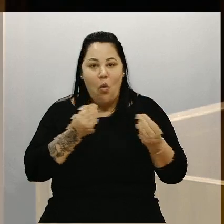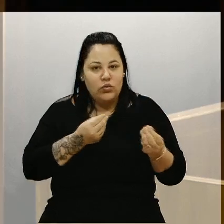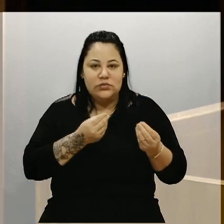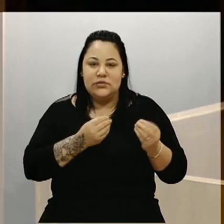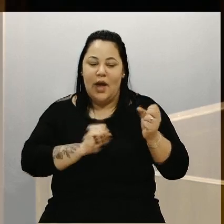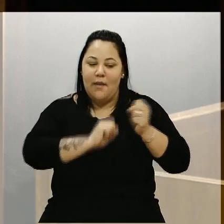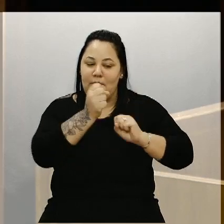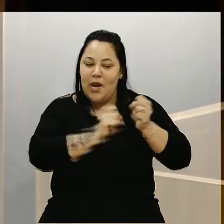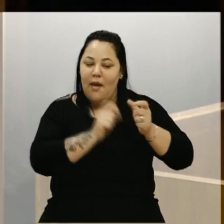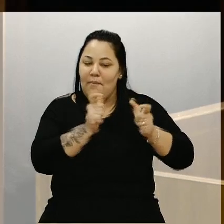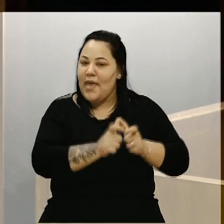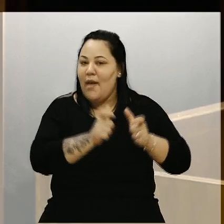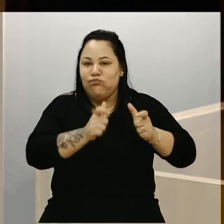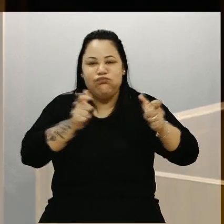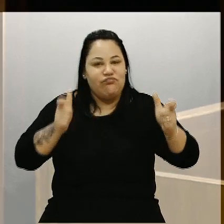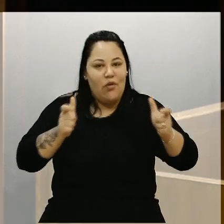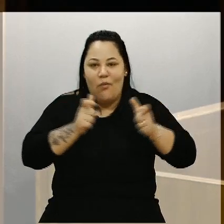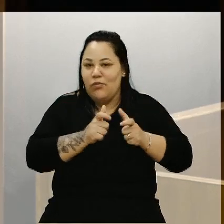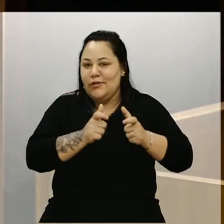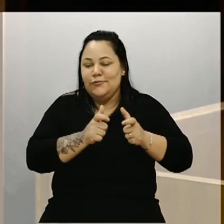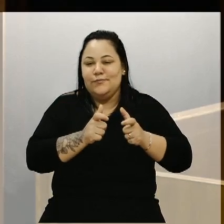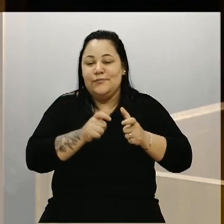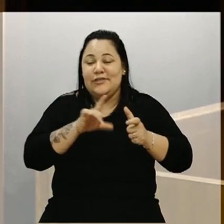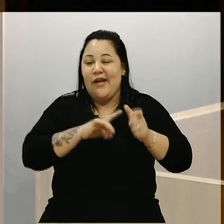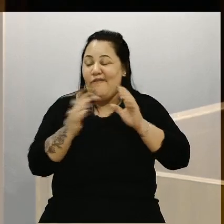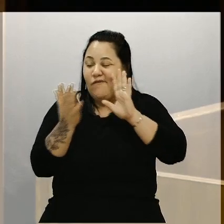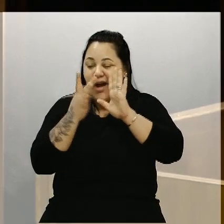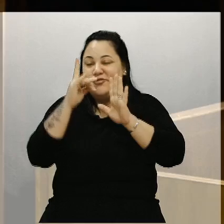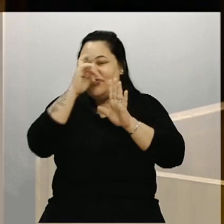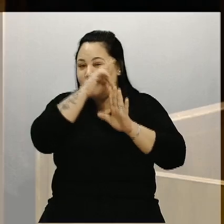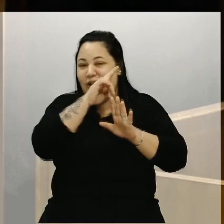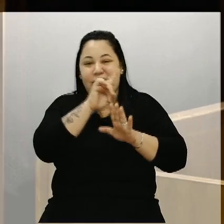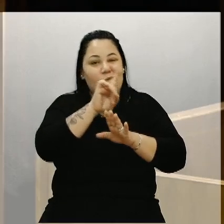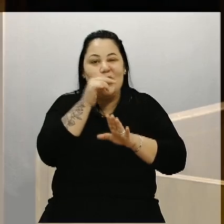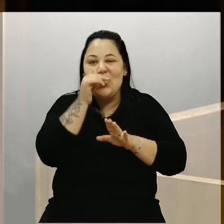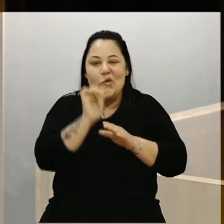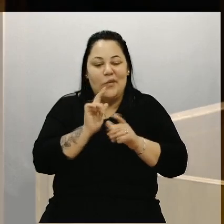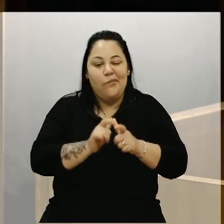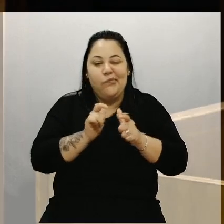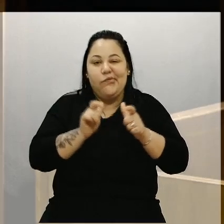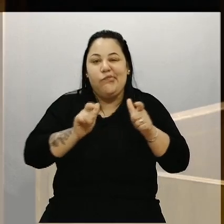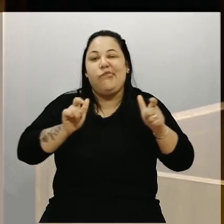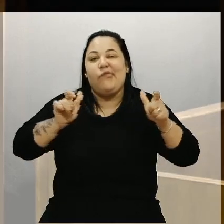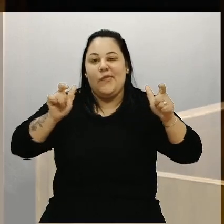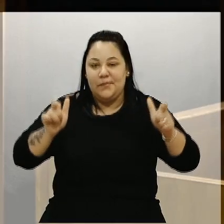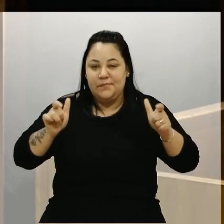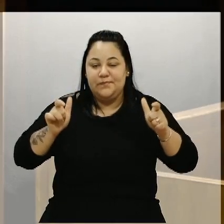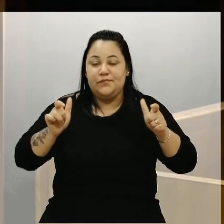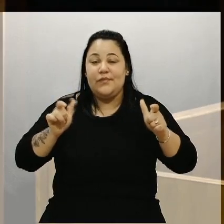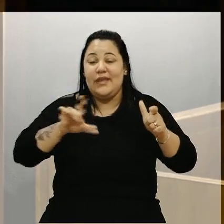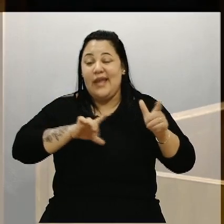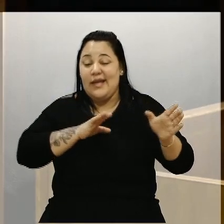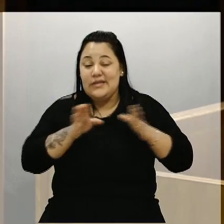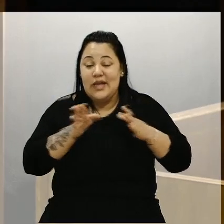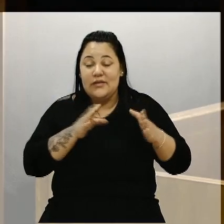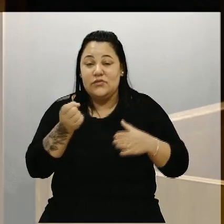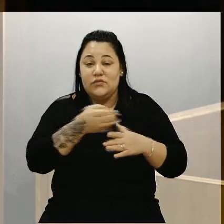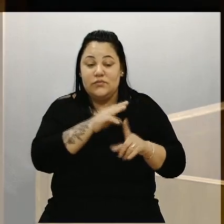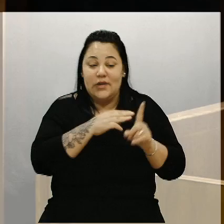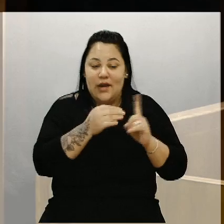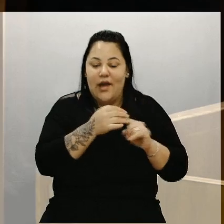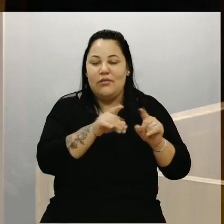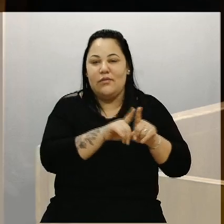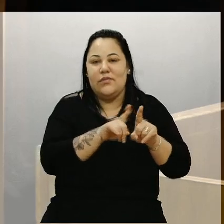nossa cidade enfrentam dificuldades para expandir suas atividades, acessar novos mercados e garantir